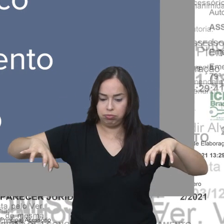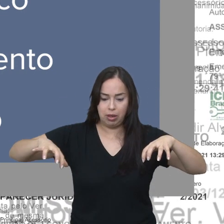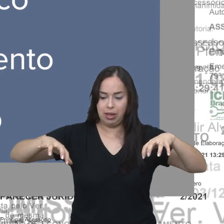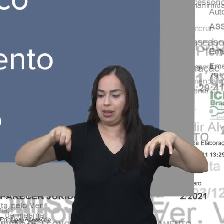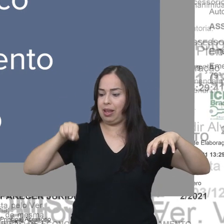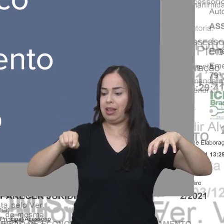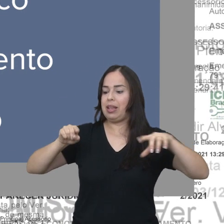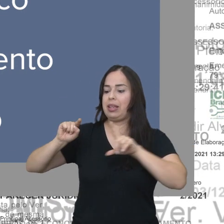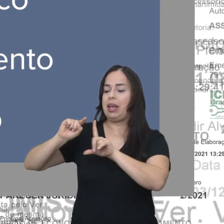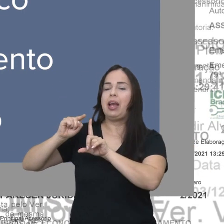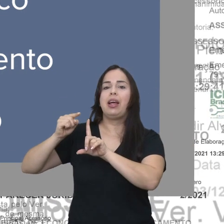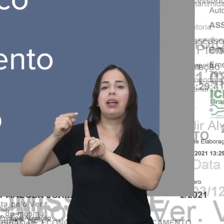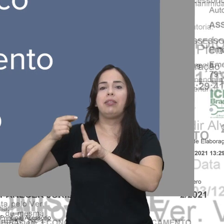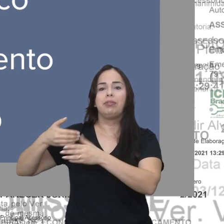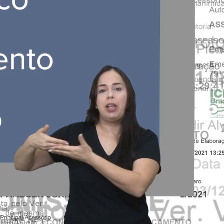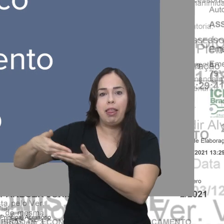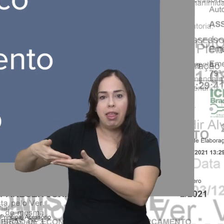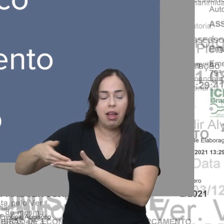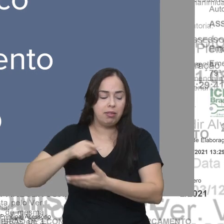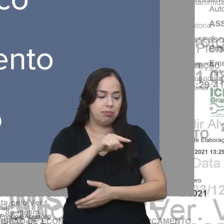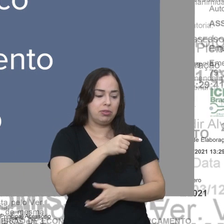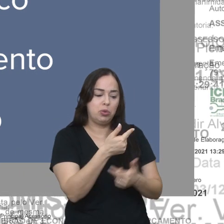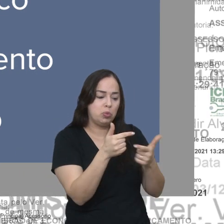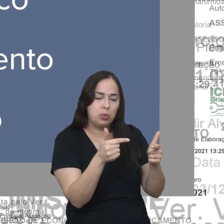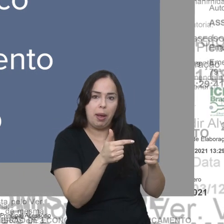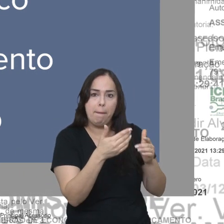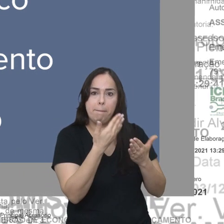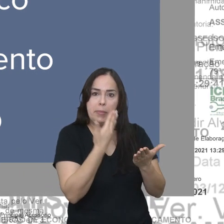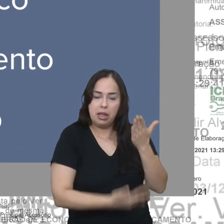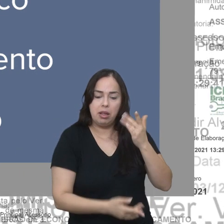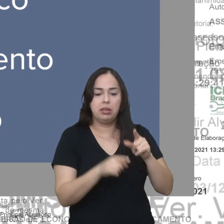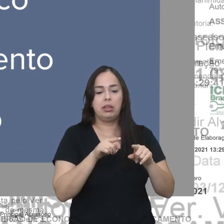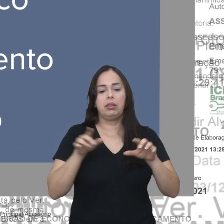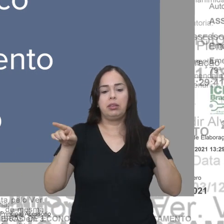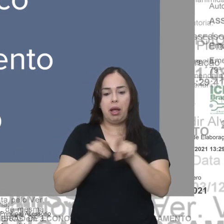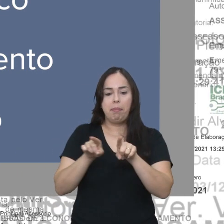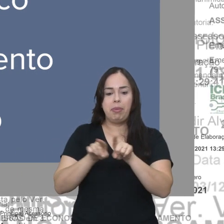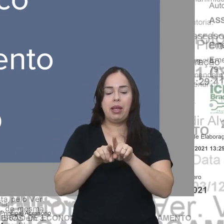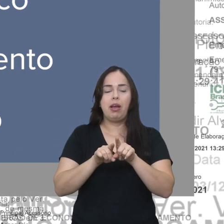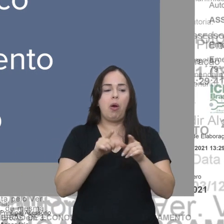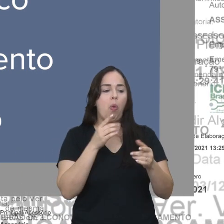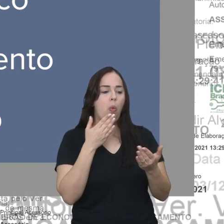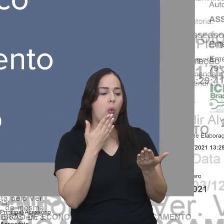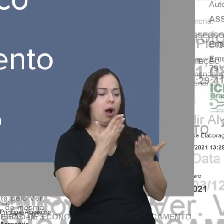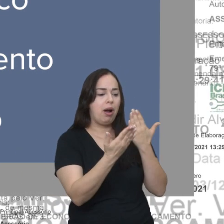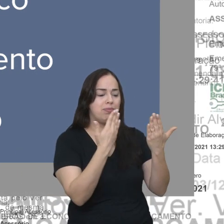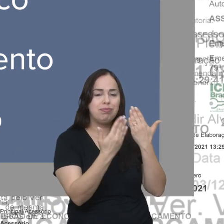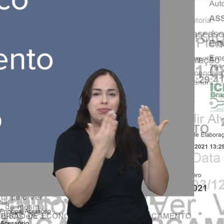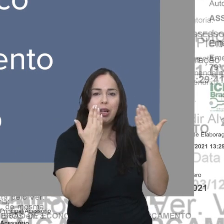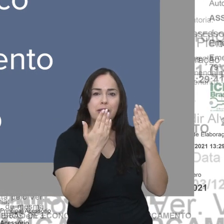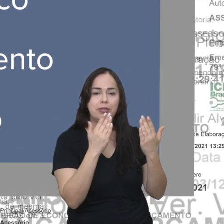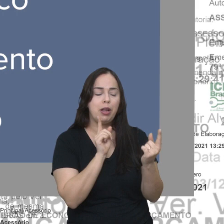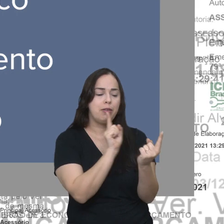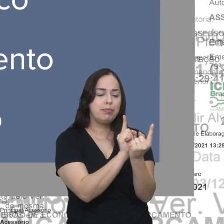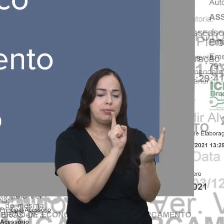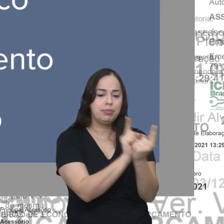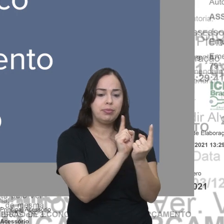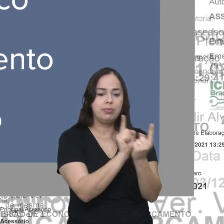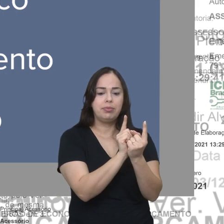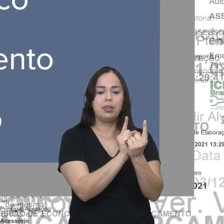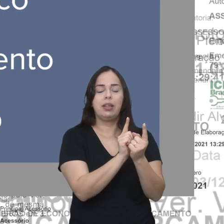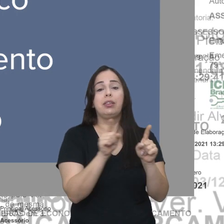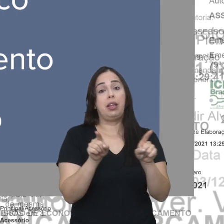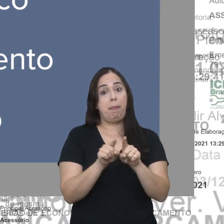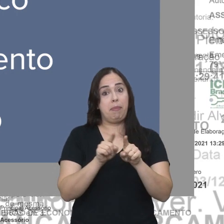separadas de pacientes que não sofreram perda gestacional acompanhamento psicológico a partir do momento do diagnóstico